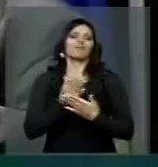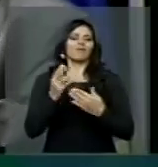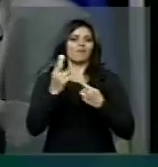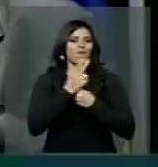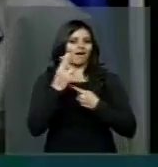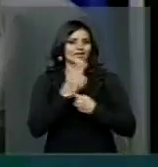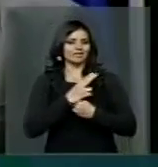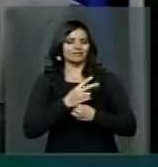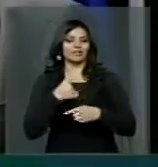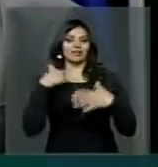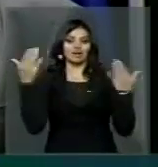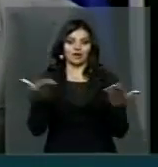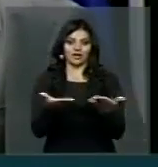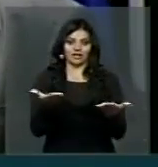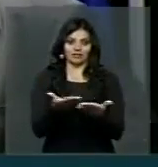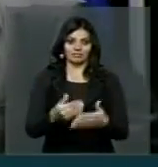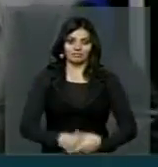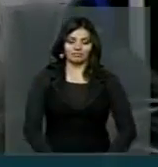Trazendo para o momento,